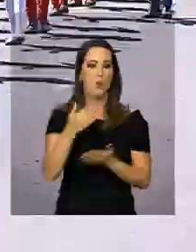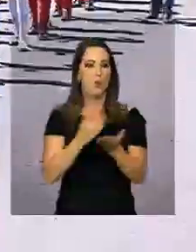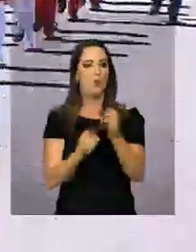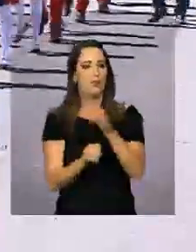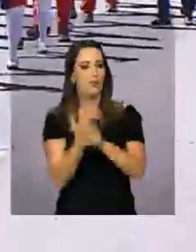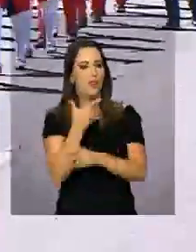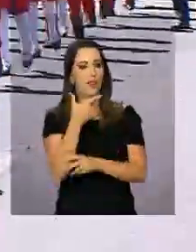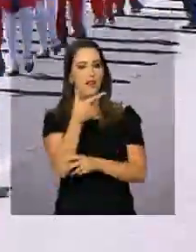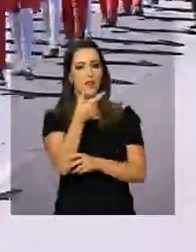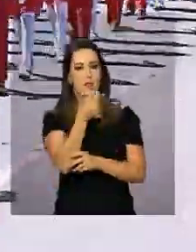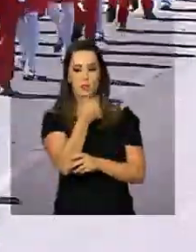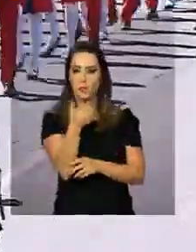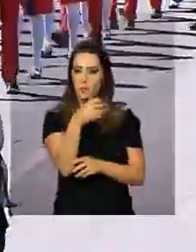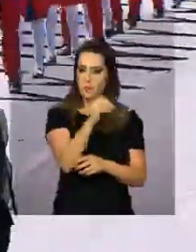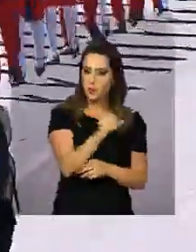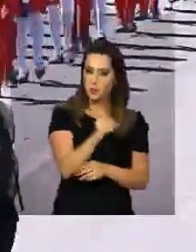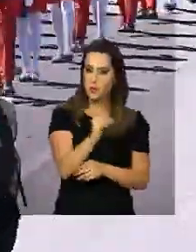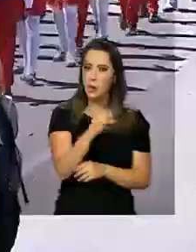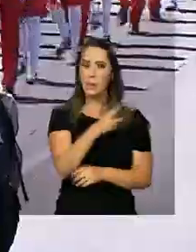Ensino fundamental e médio,